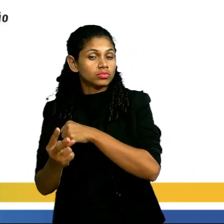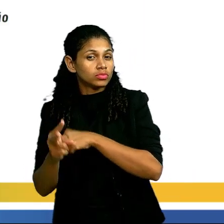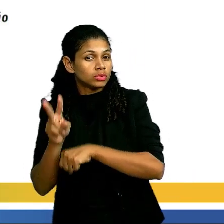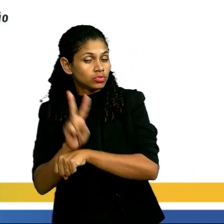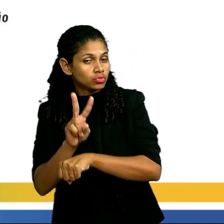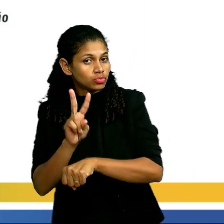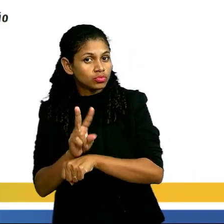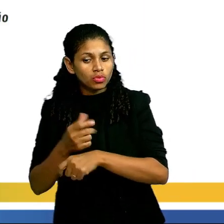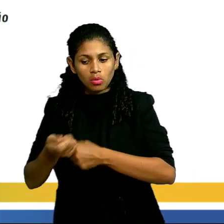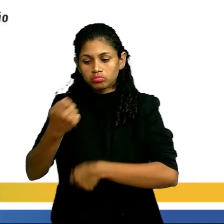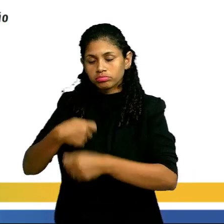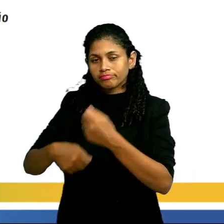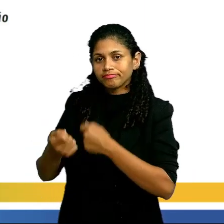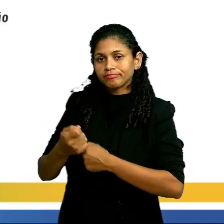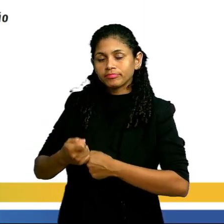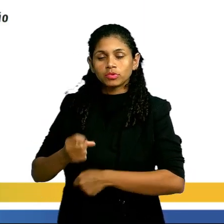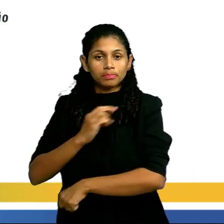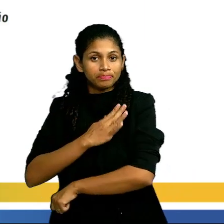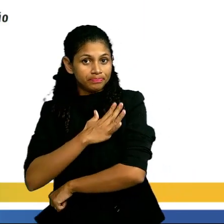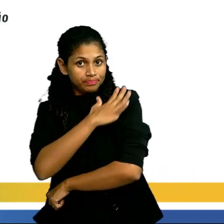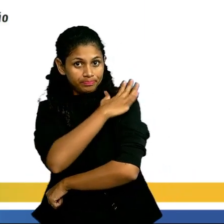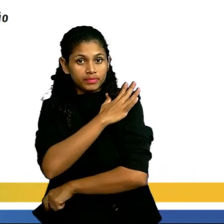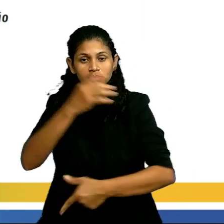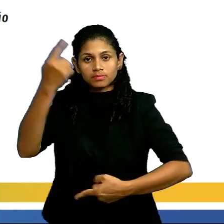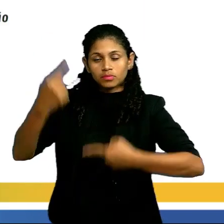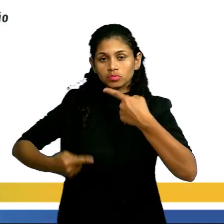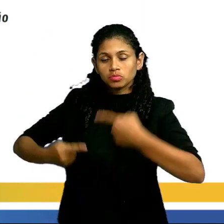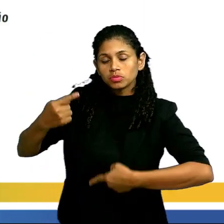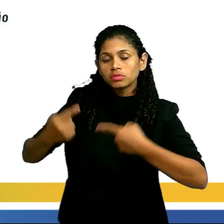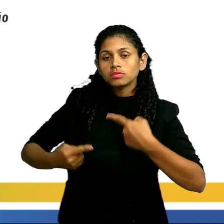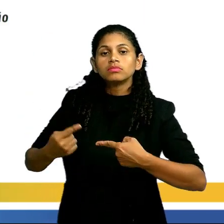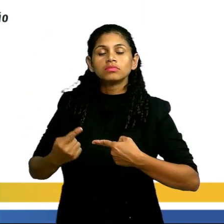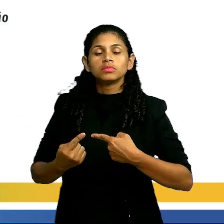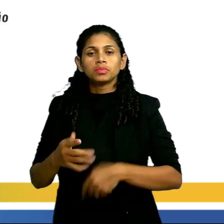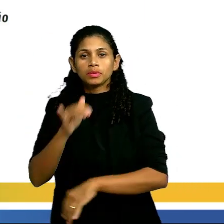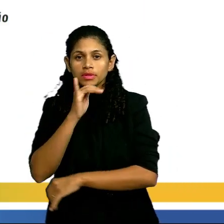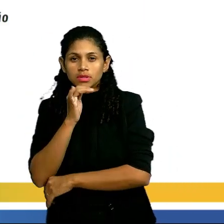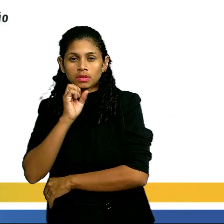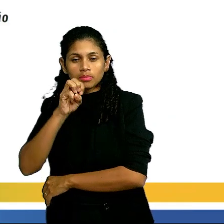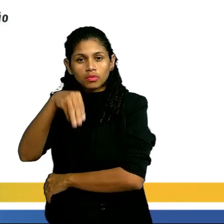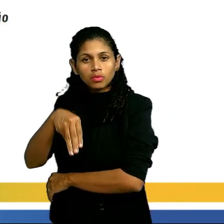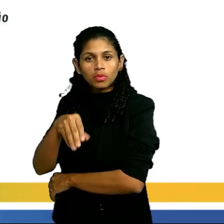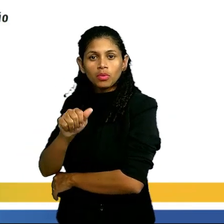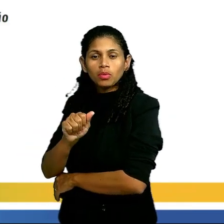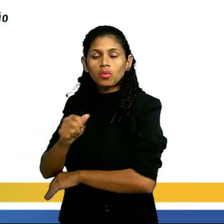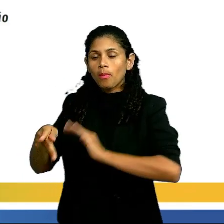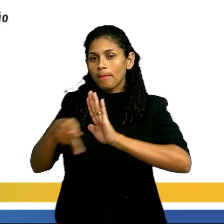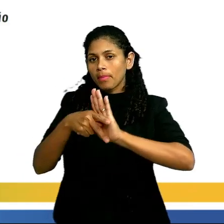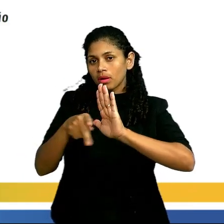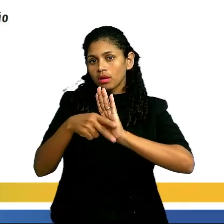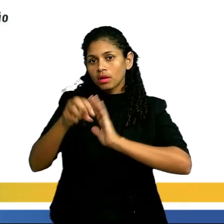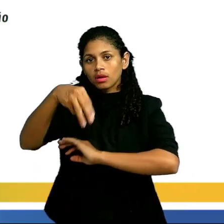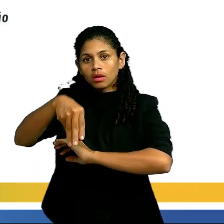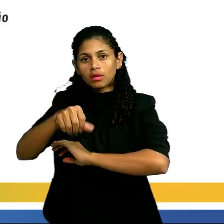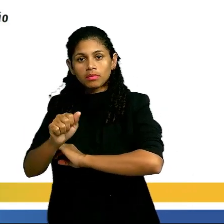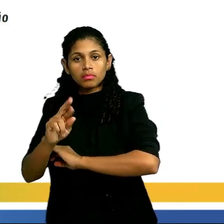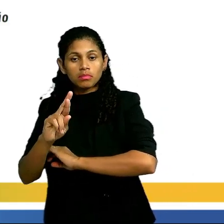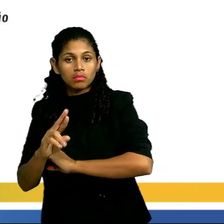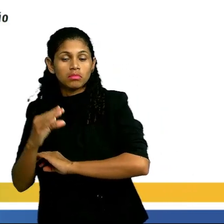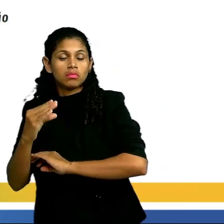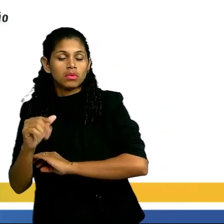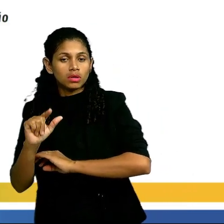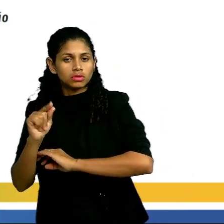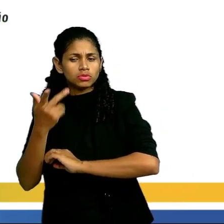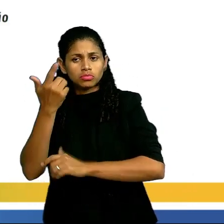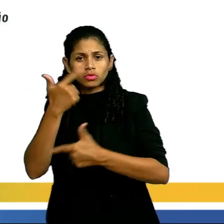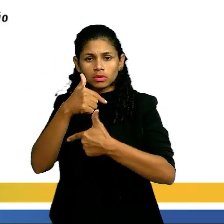econômicas, militares e políticas, como o Plano Marshall, a Comecon, a OTAN, o Pacto de Varsóvia e até os